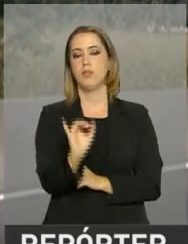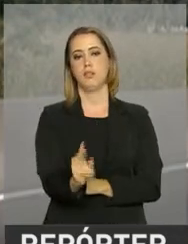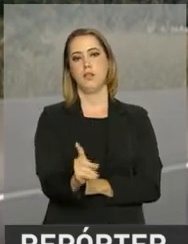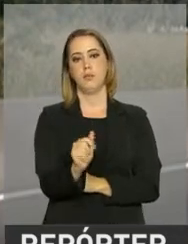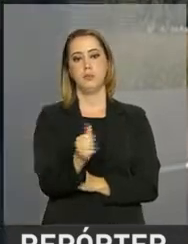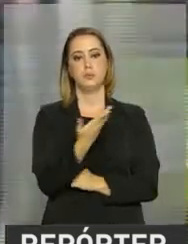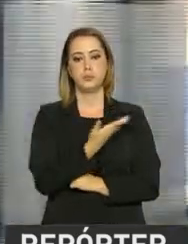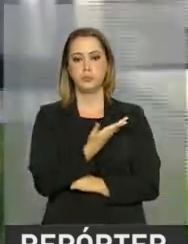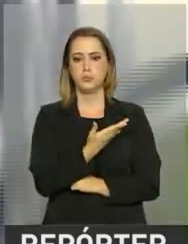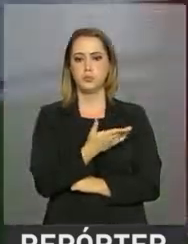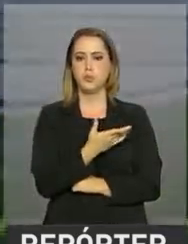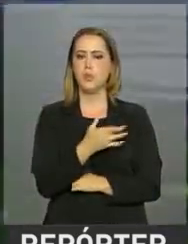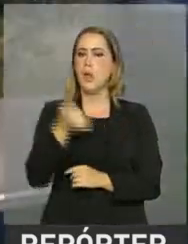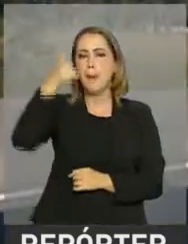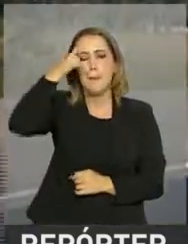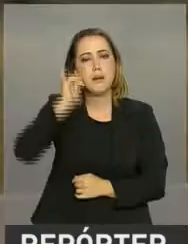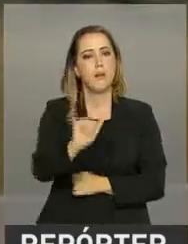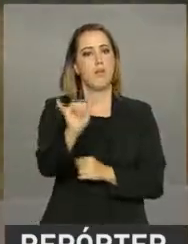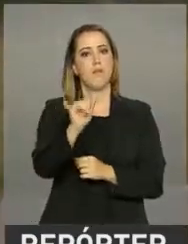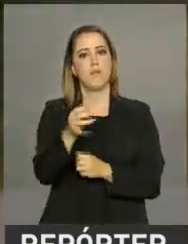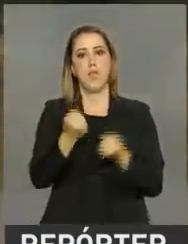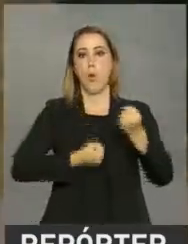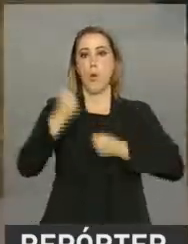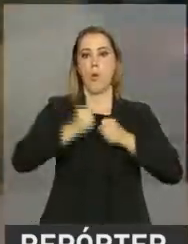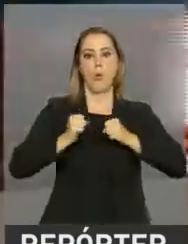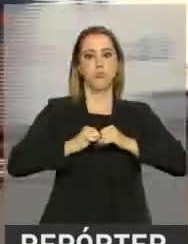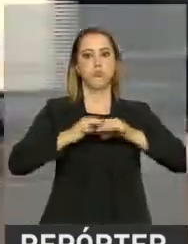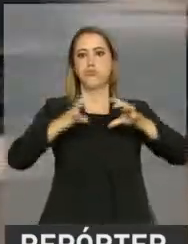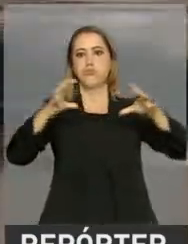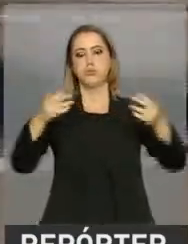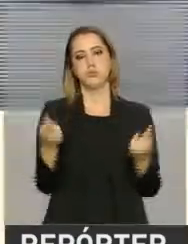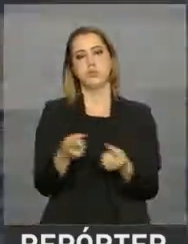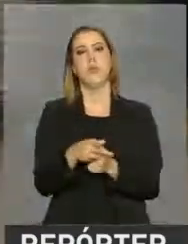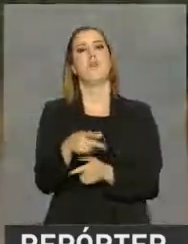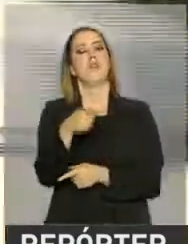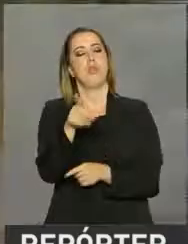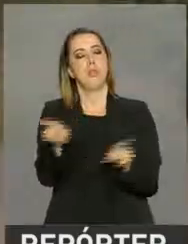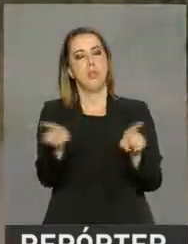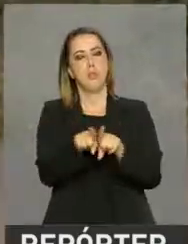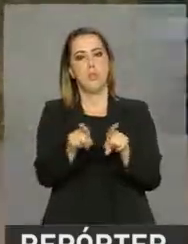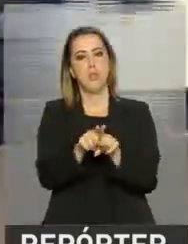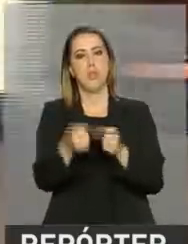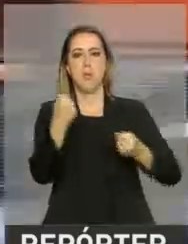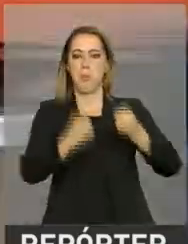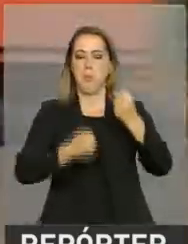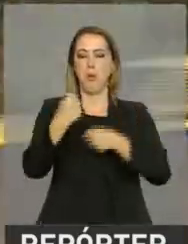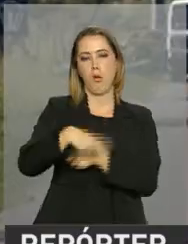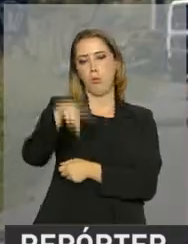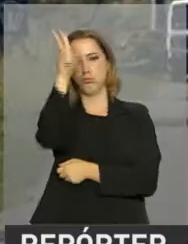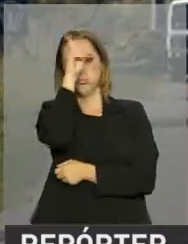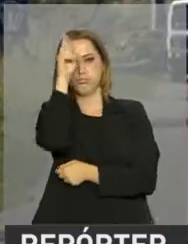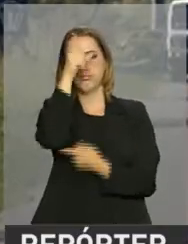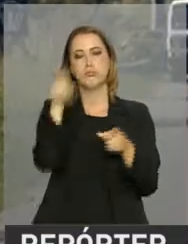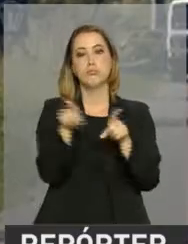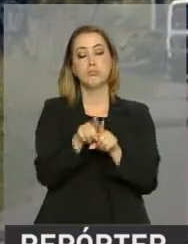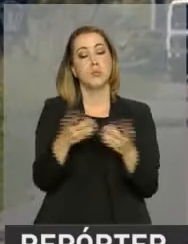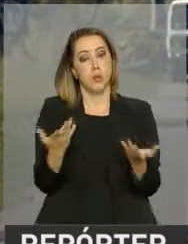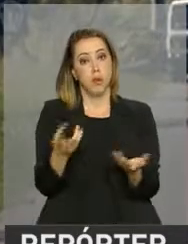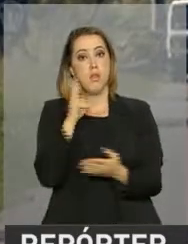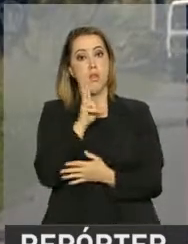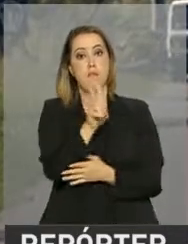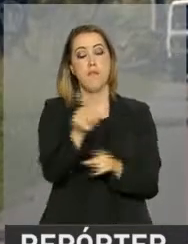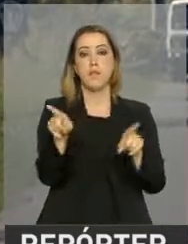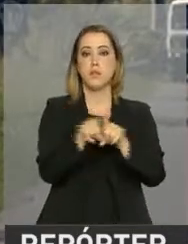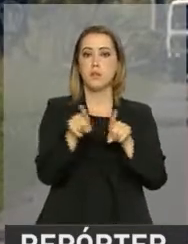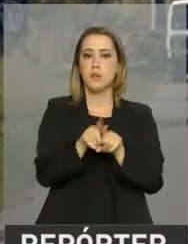Combater o excesso de velocidade, a embriaguez no volante, ultrapassagens proibidas, além de verificar